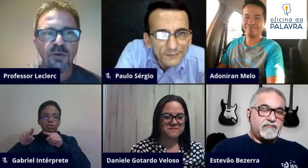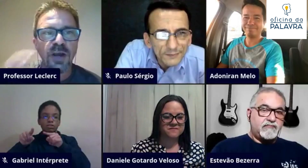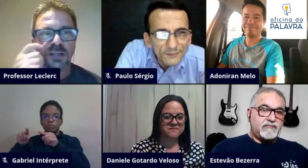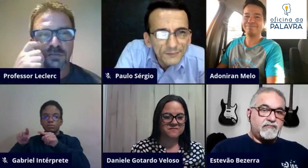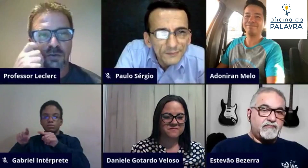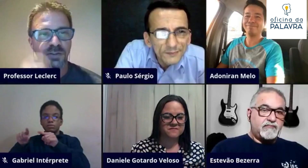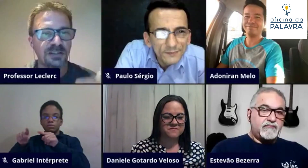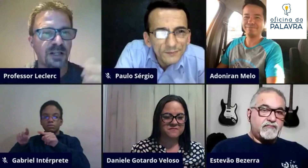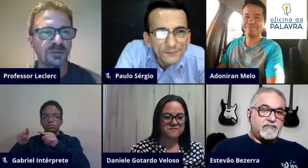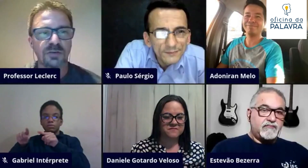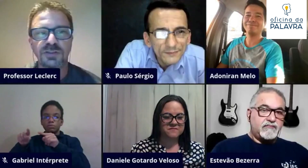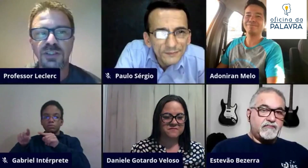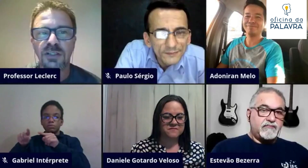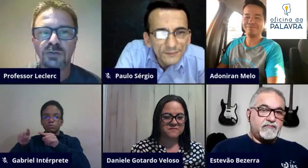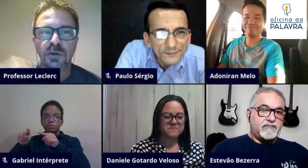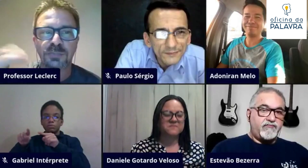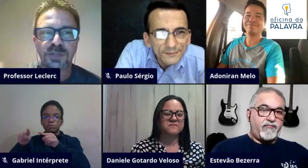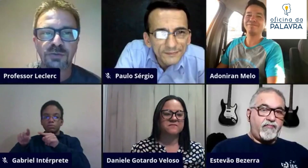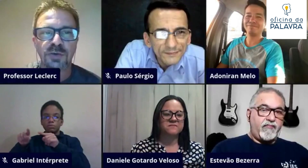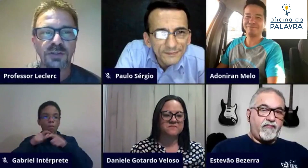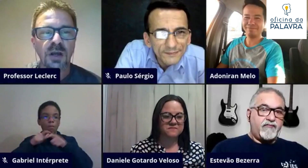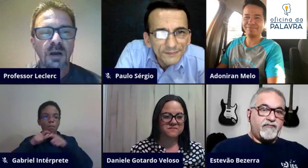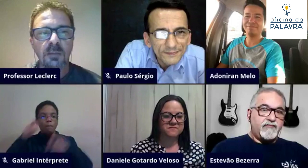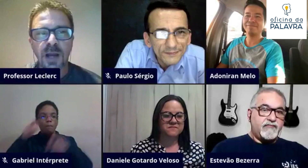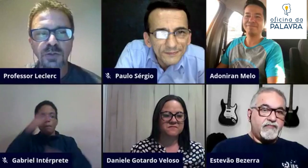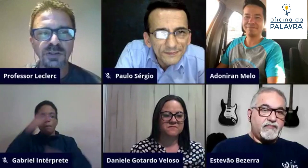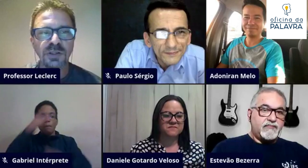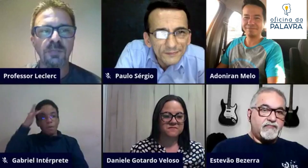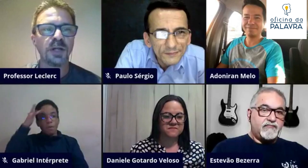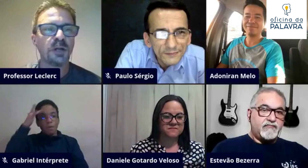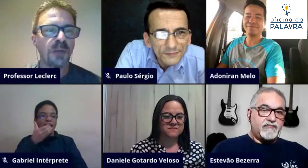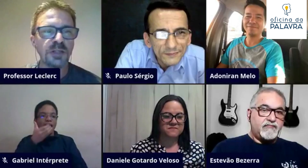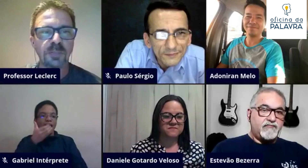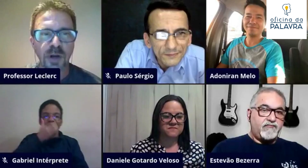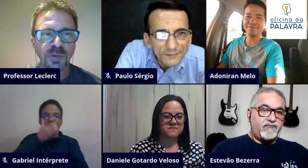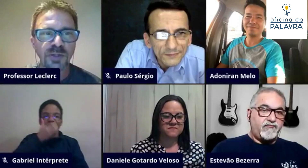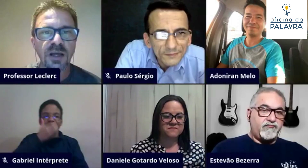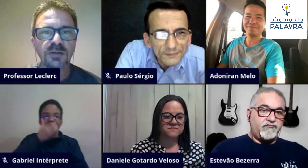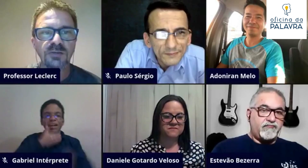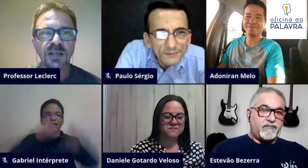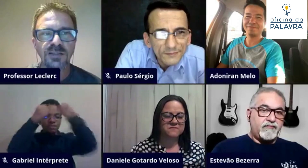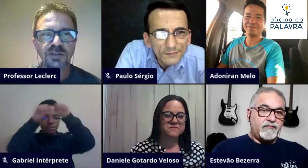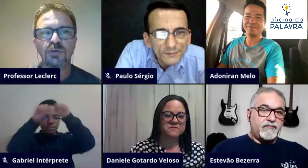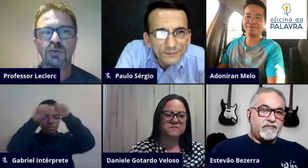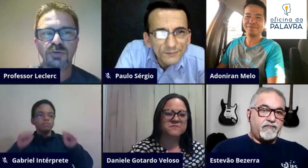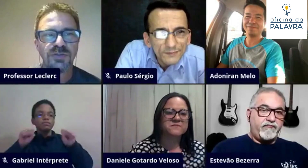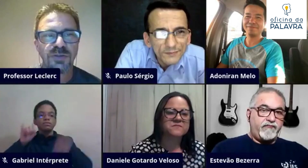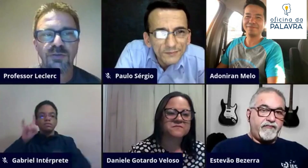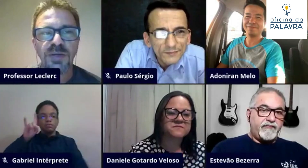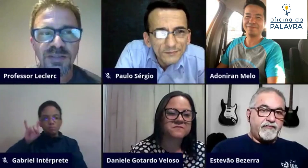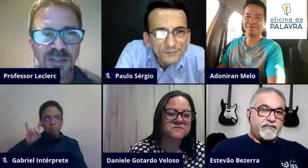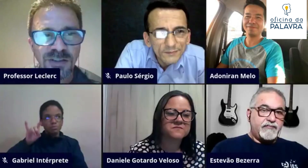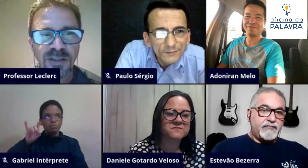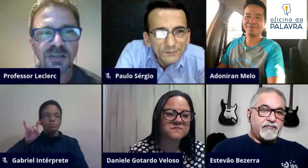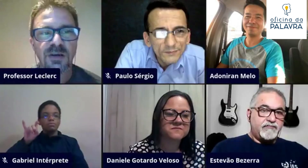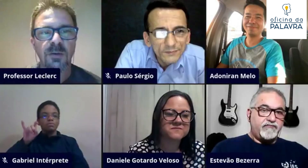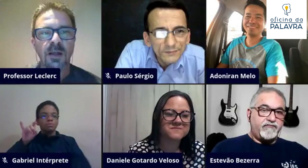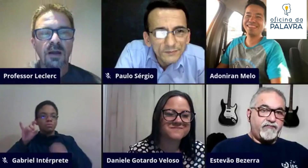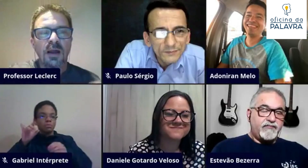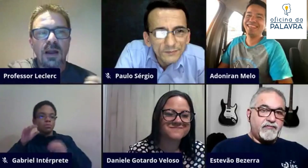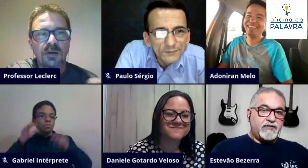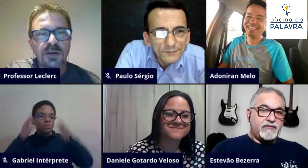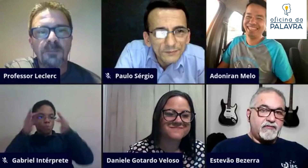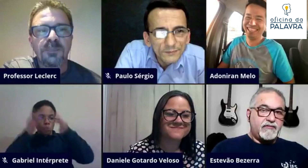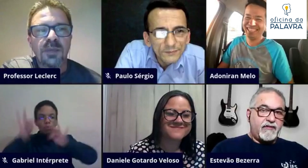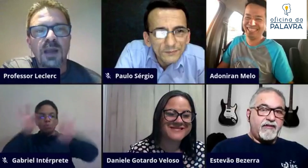do iPhone, falou da tecnologia, dos computadores, mais contemporâneo, mais pós-moderno do que esse discurso seu não existe, né? Então,